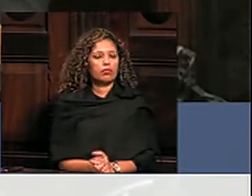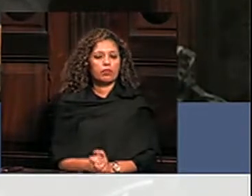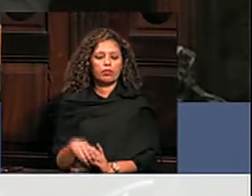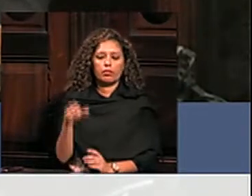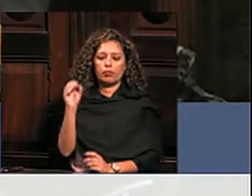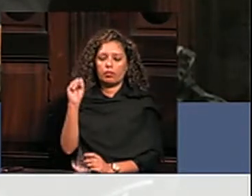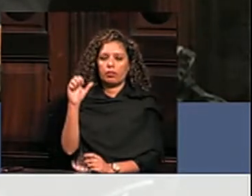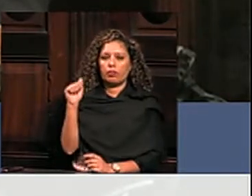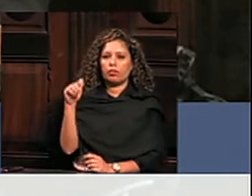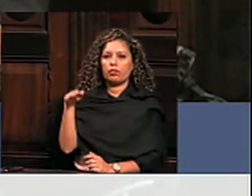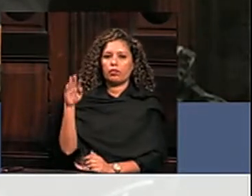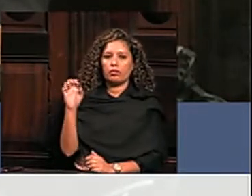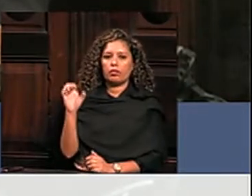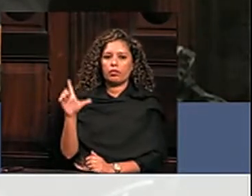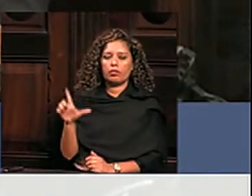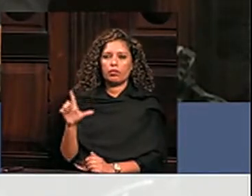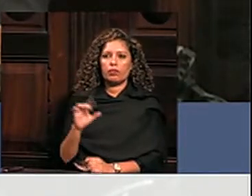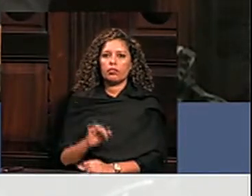Samuel Malafaia.